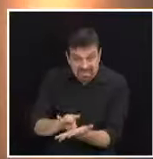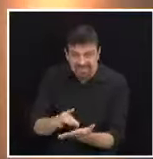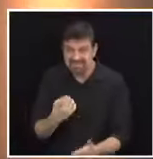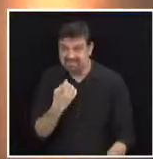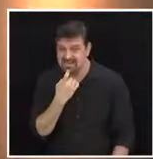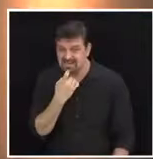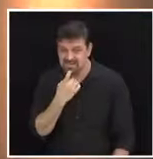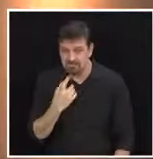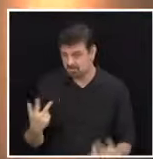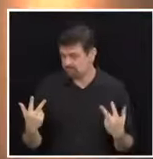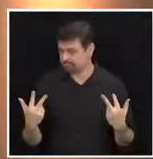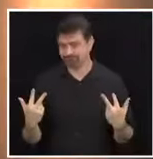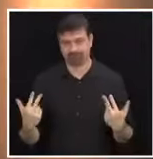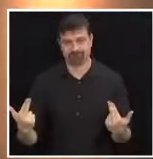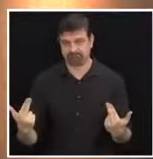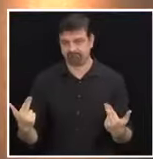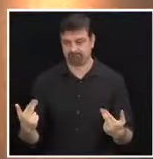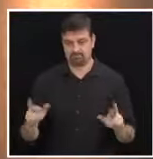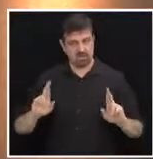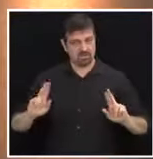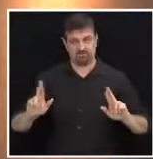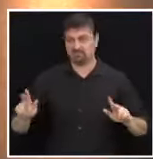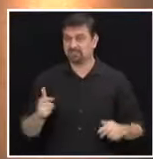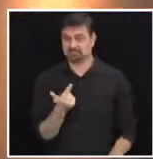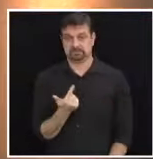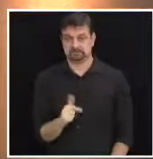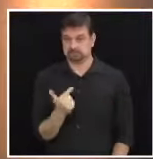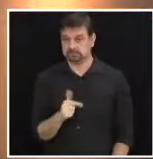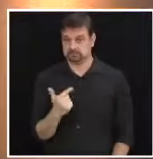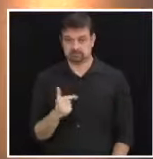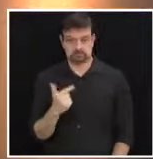Campinas, eu não encontro muita diferenciação na